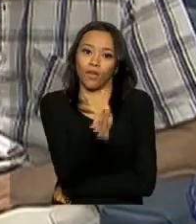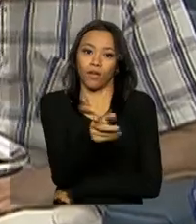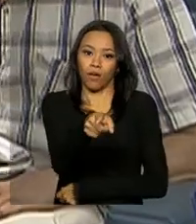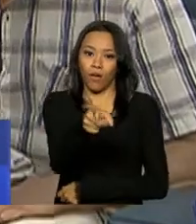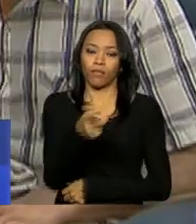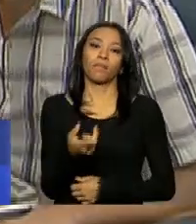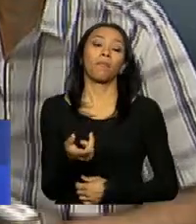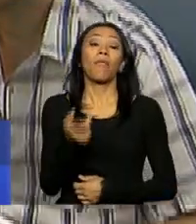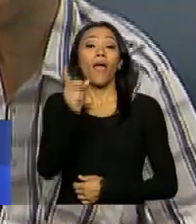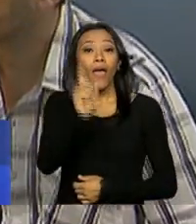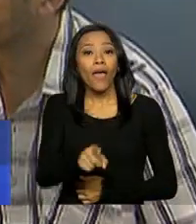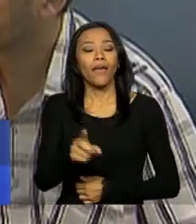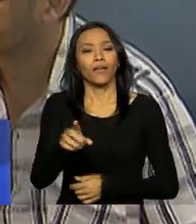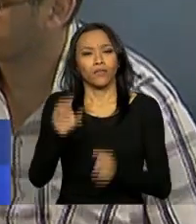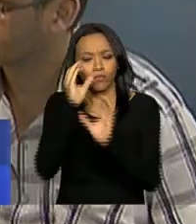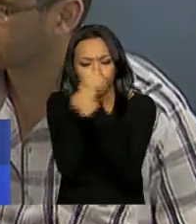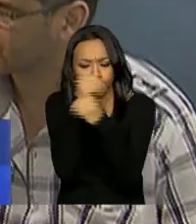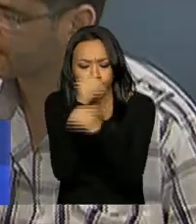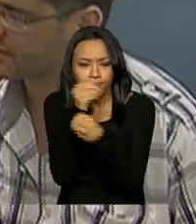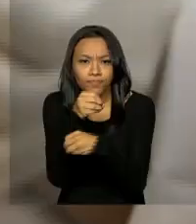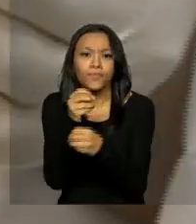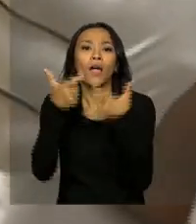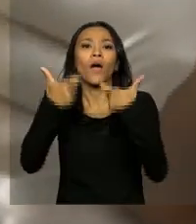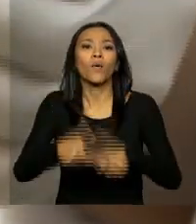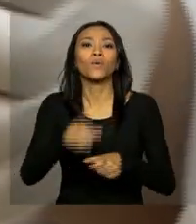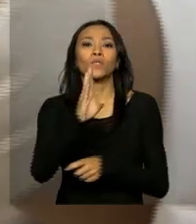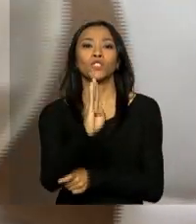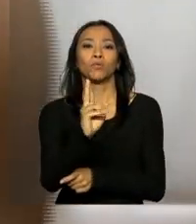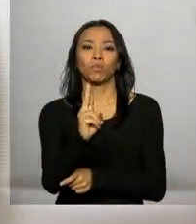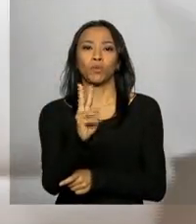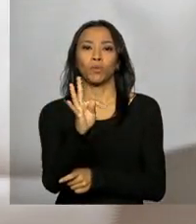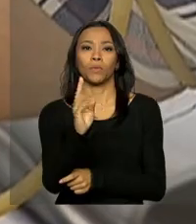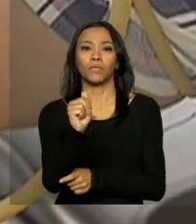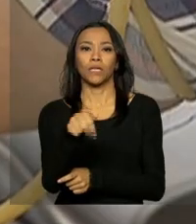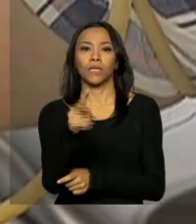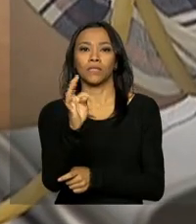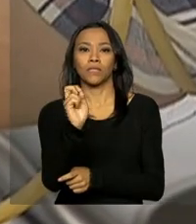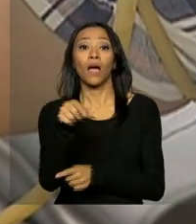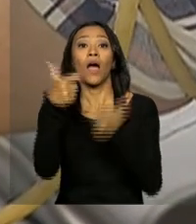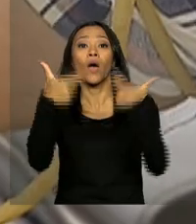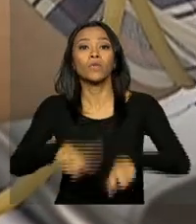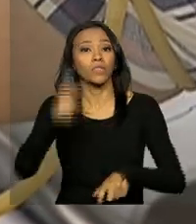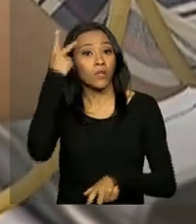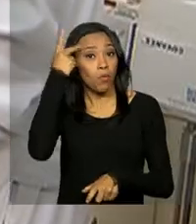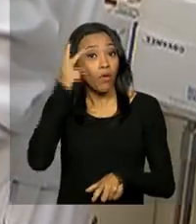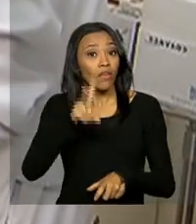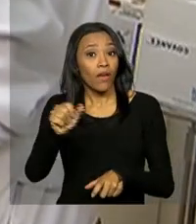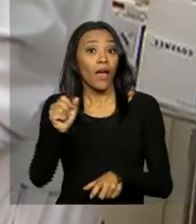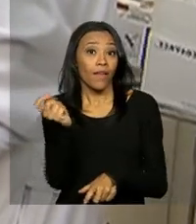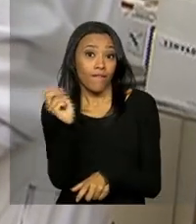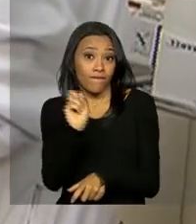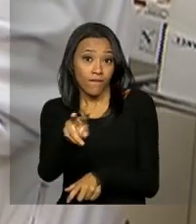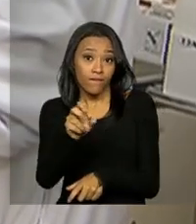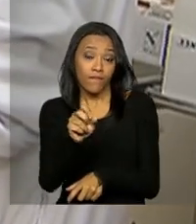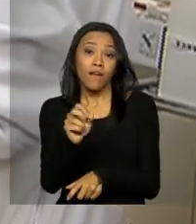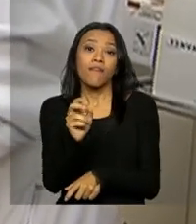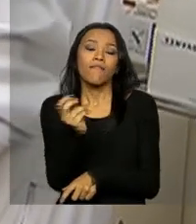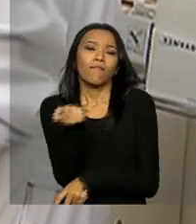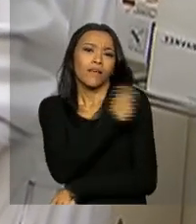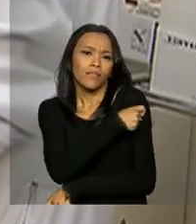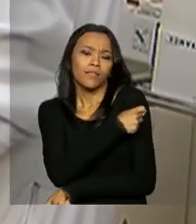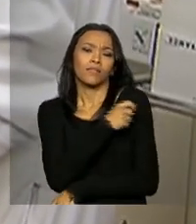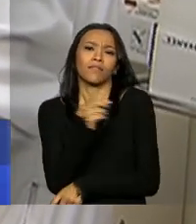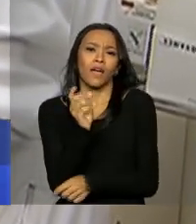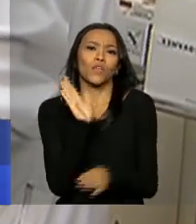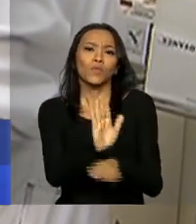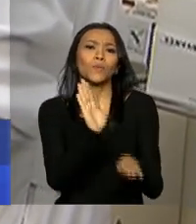É dos laboratórios do Instituto Butantan, em São Paulo, que vai sair a vacina que vai ajudar a combater a dengue, que em 2015 afetou